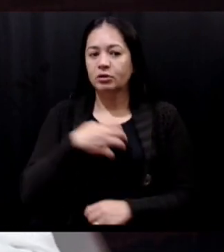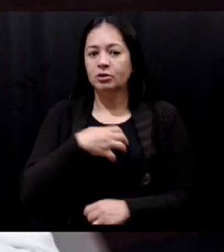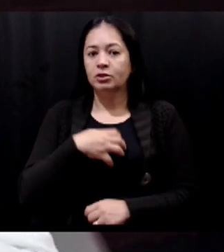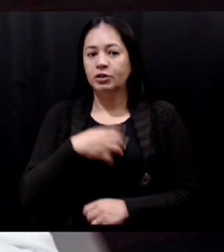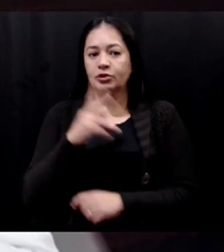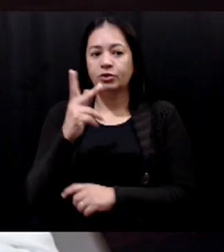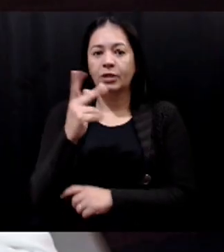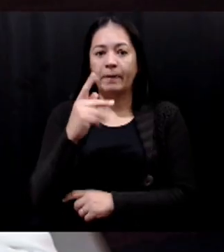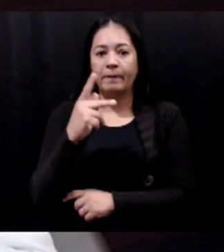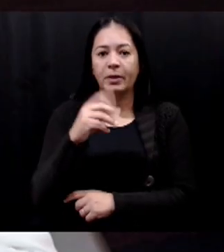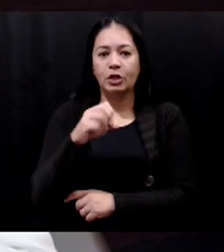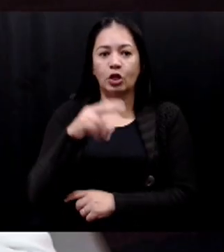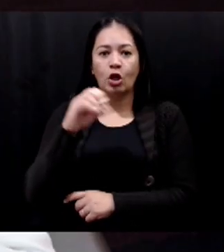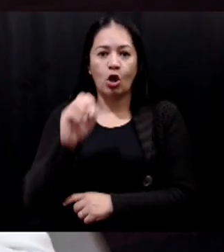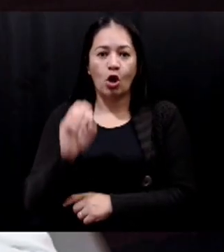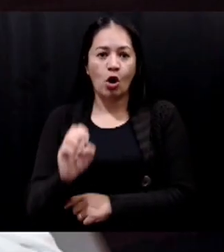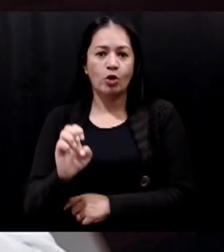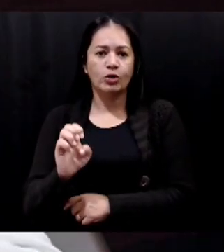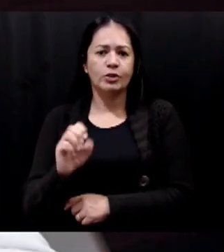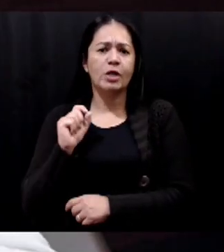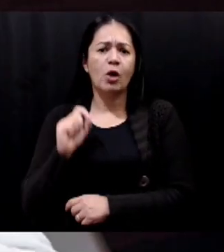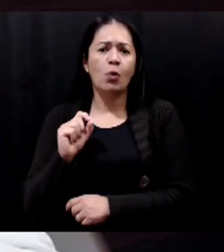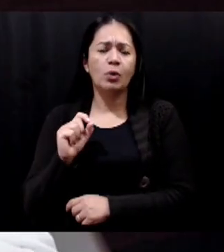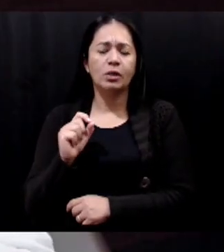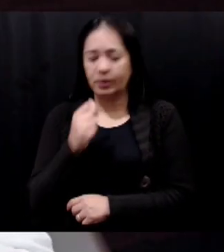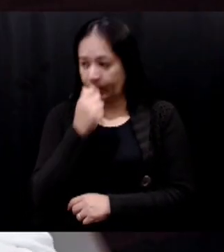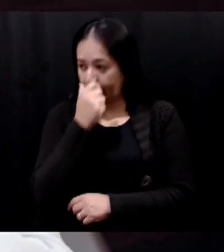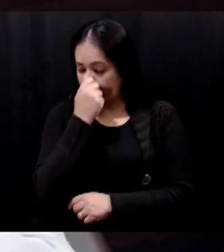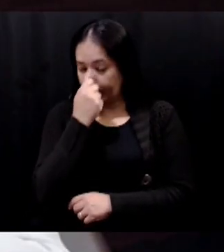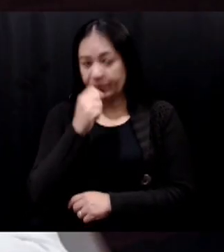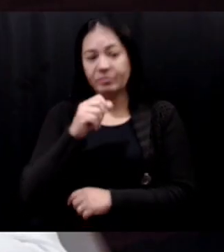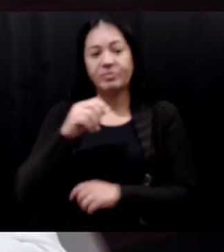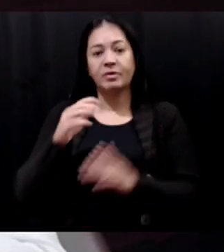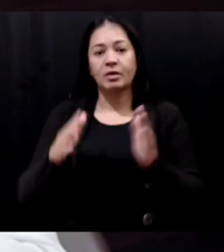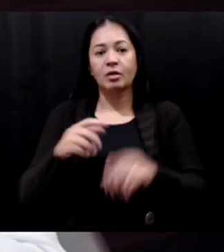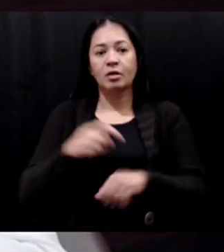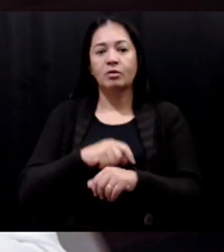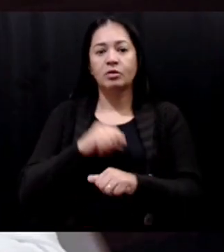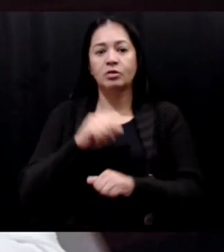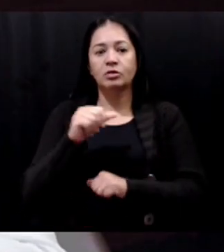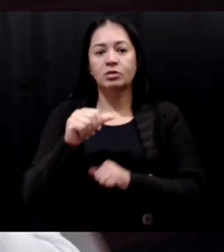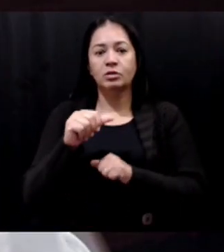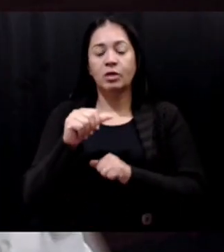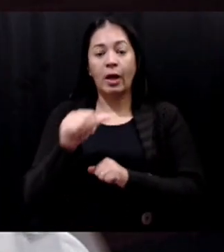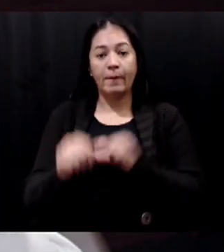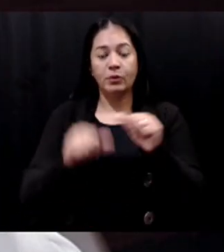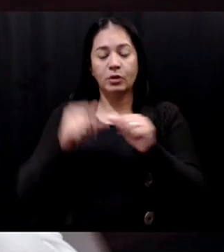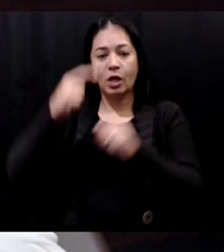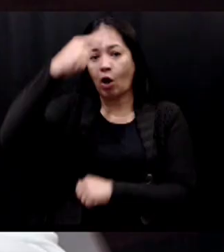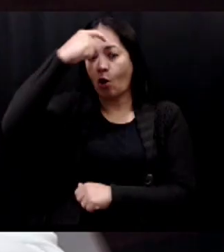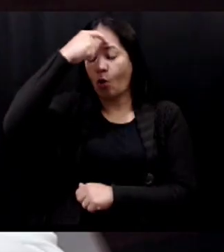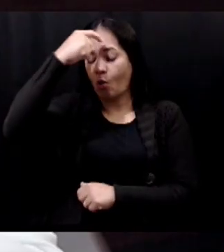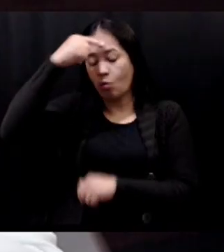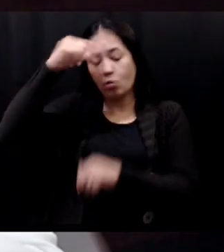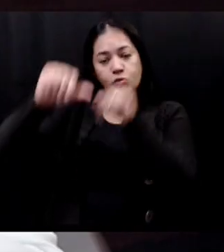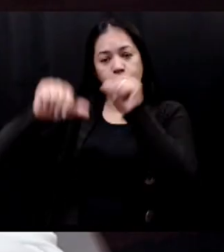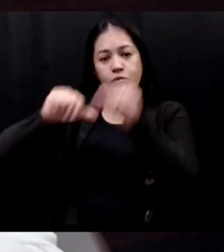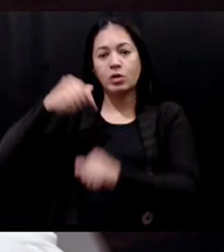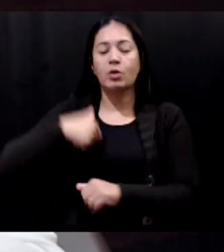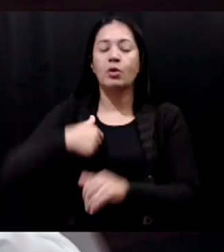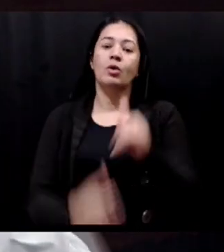O que é um estado de hipnose? É um estado alterado de consciência. Então, eu gosto de dar o exemplo